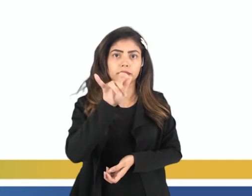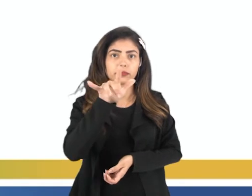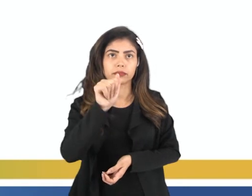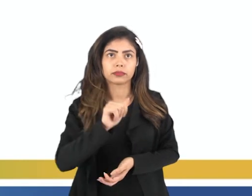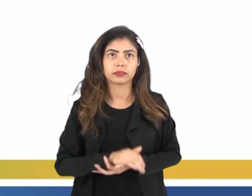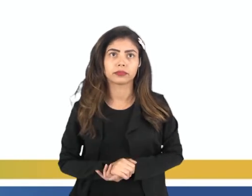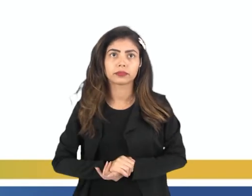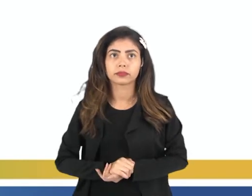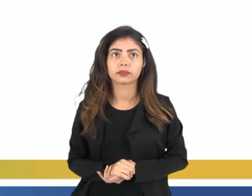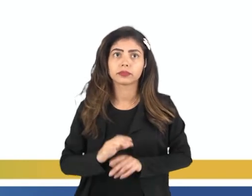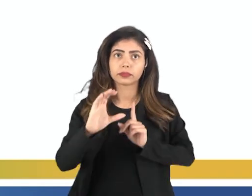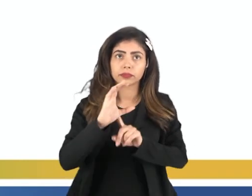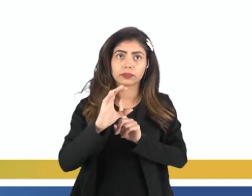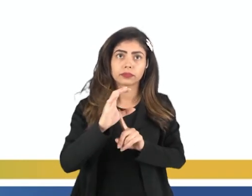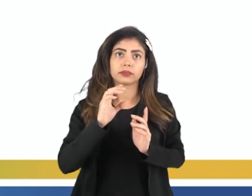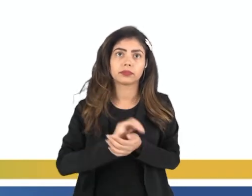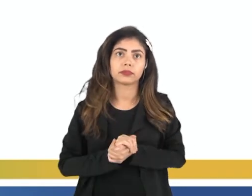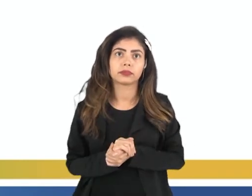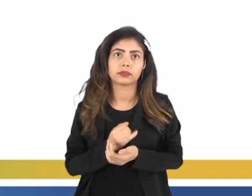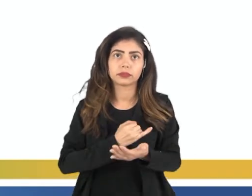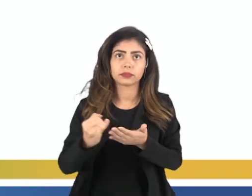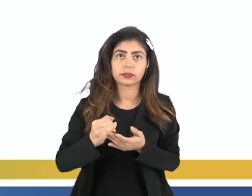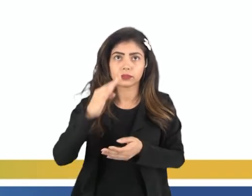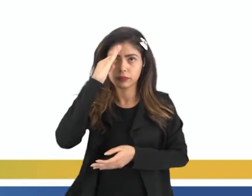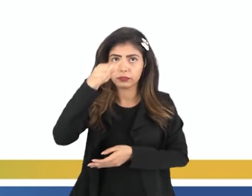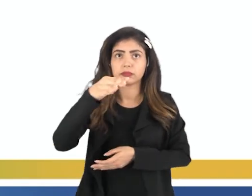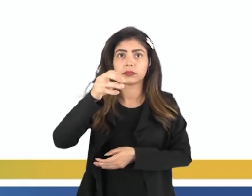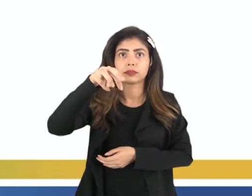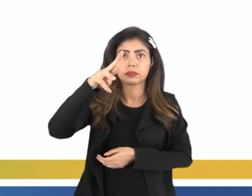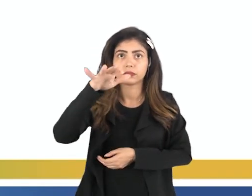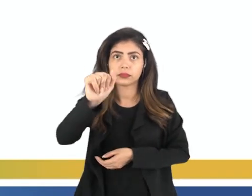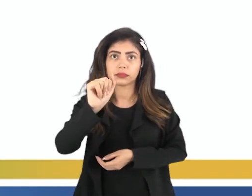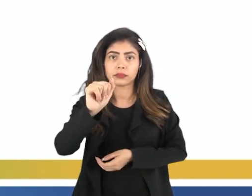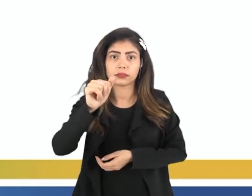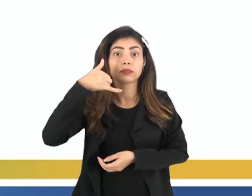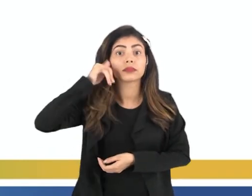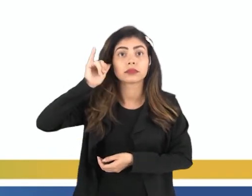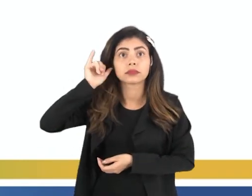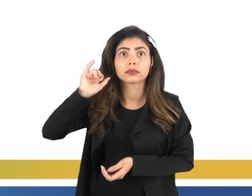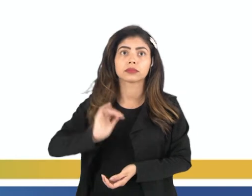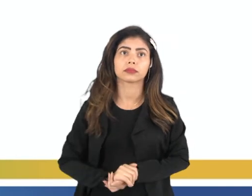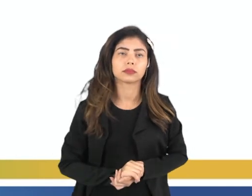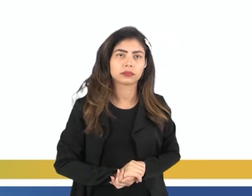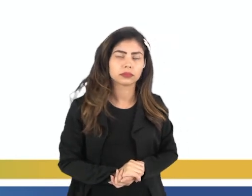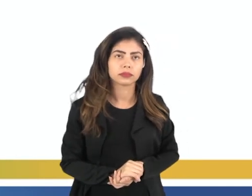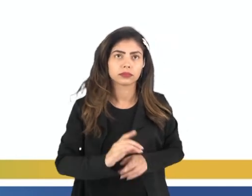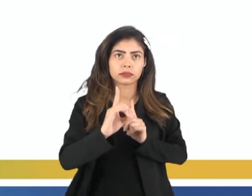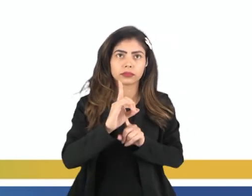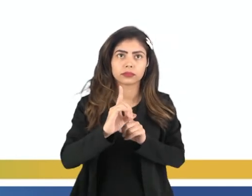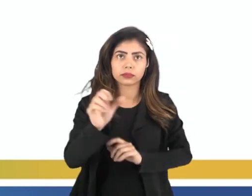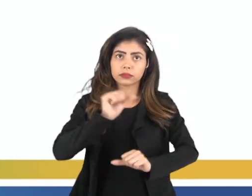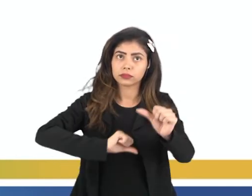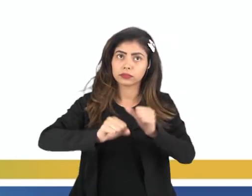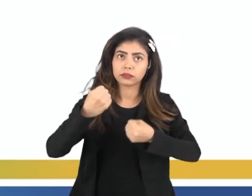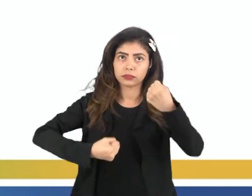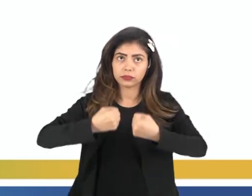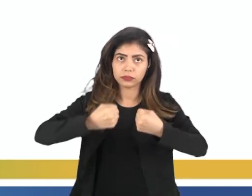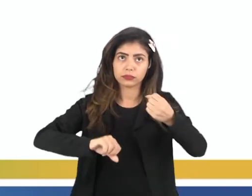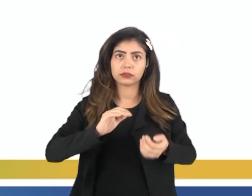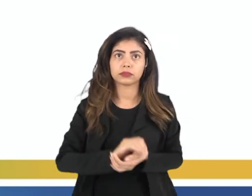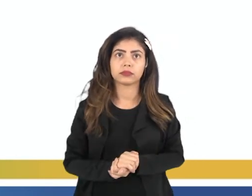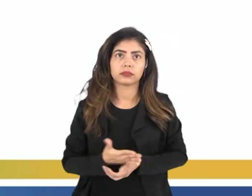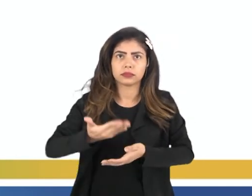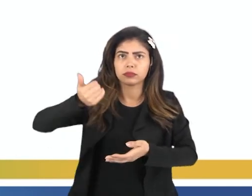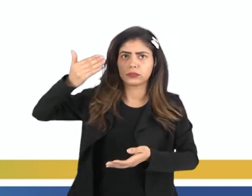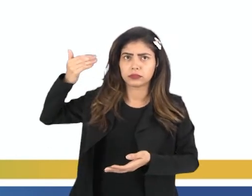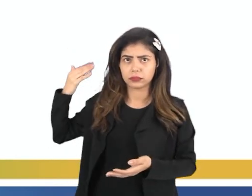inteligência artificial. Letra C, introdução da ordenha mecânica nas vacas. Letra D, troca de